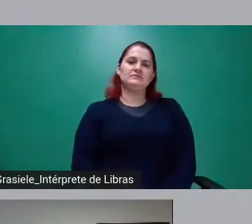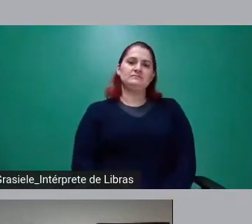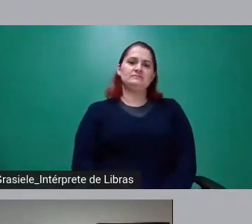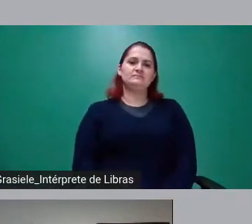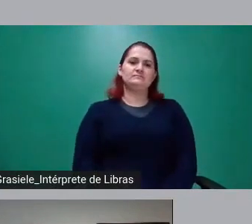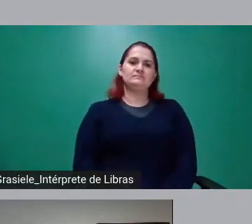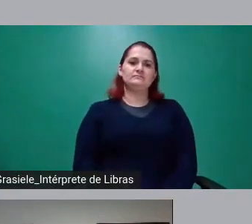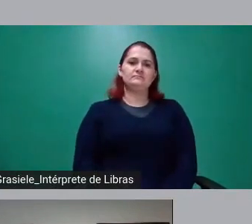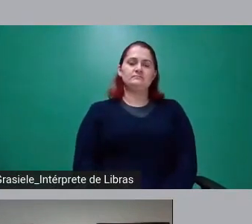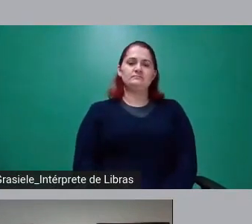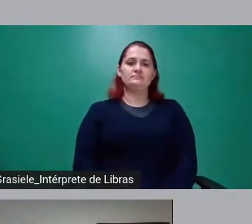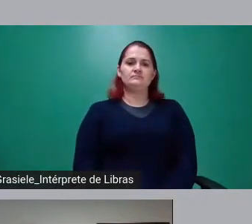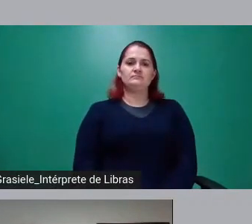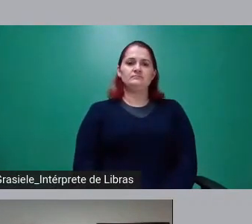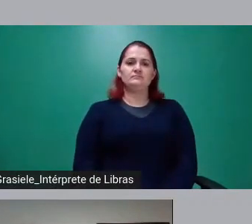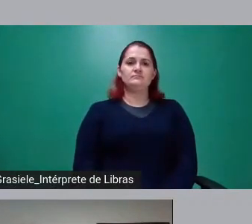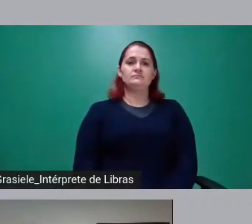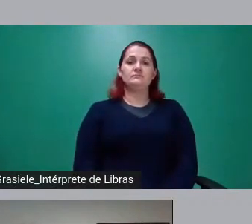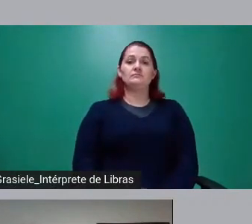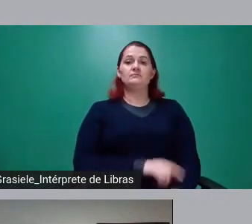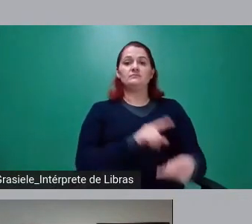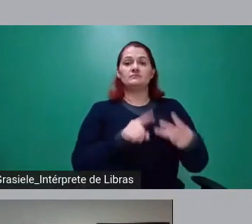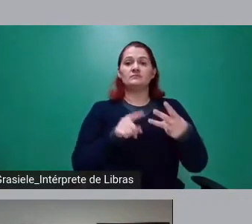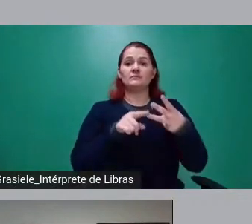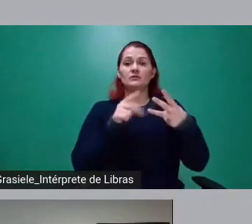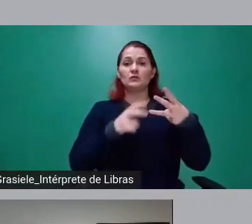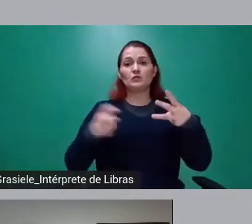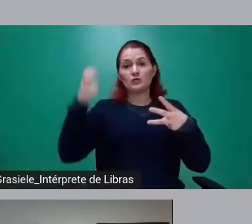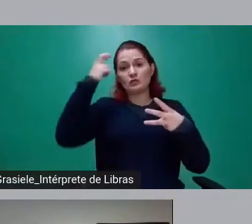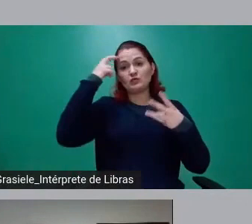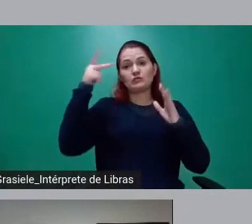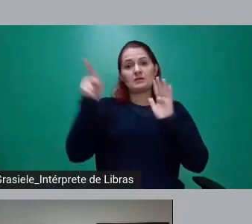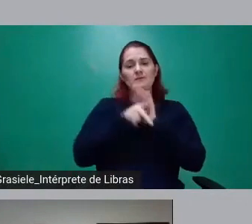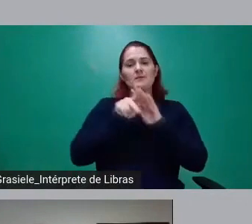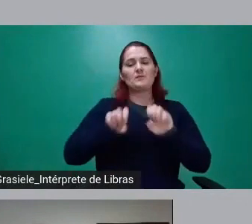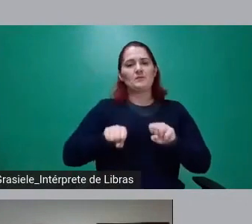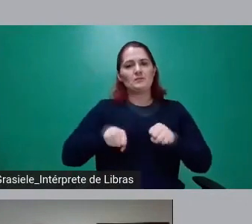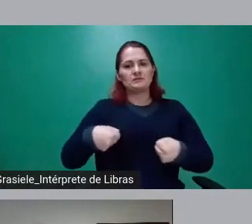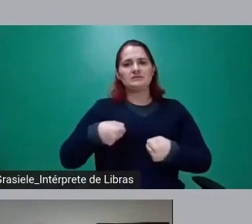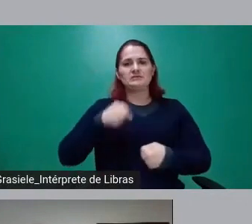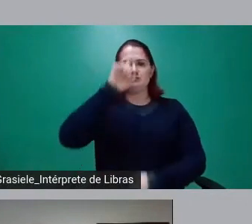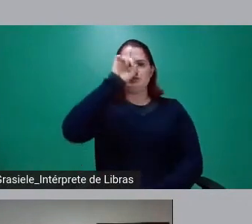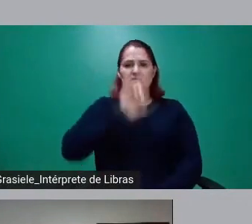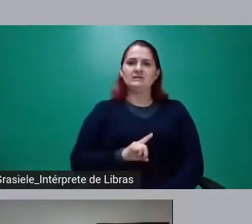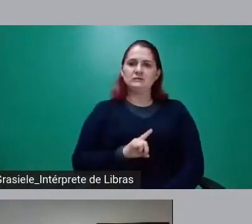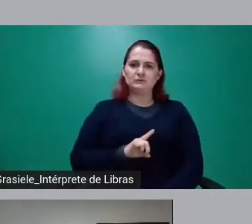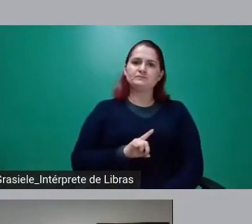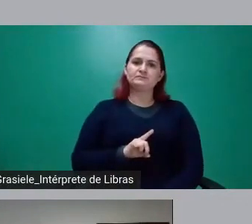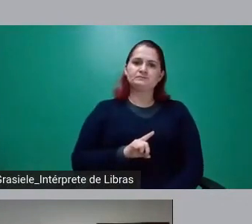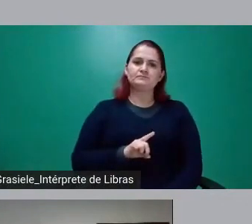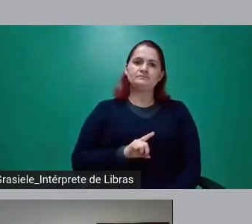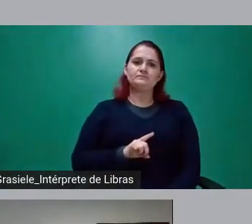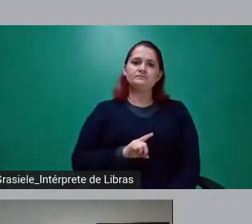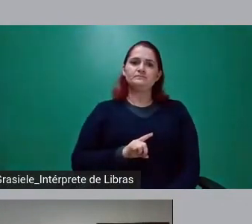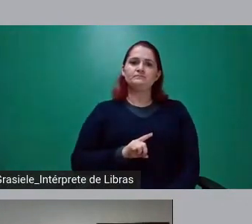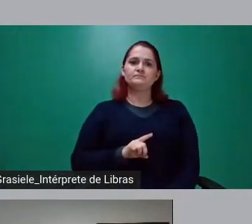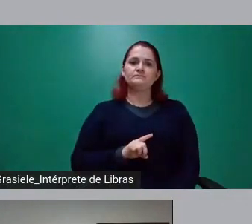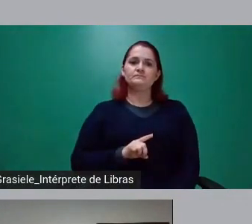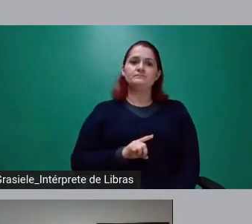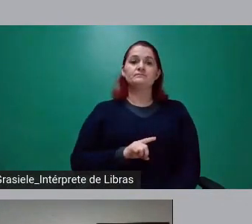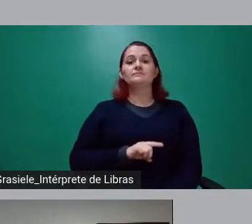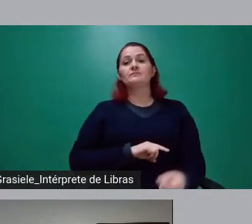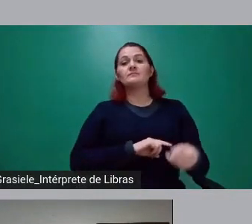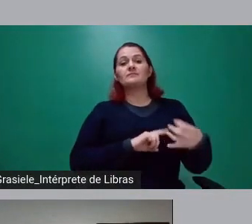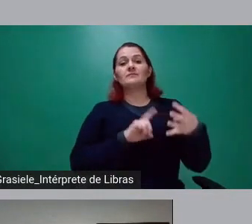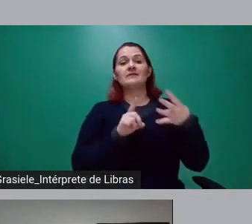realidade. Cultura favorável à proteção desses direitos. E aqui, uma